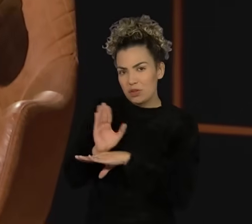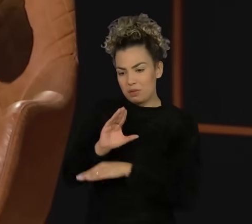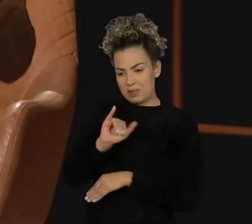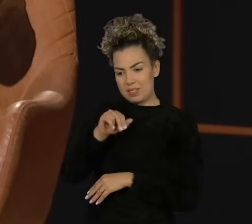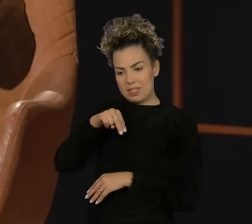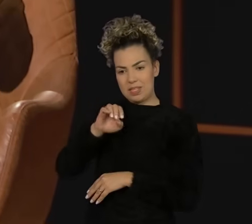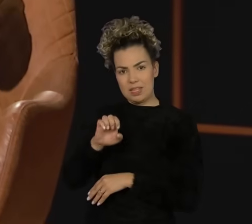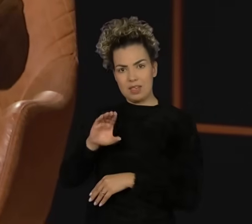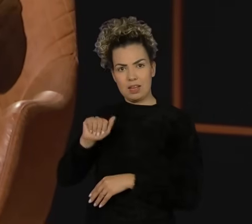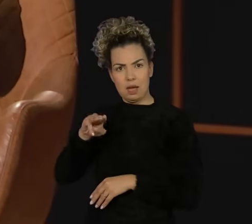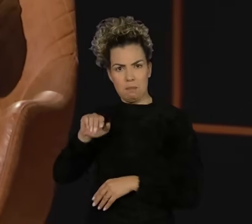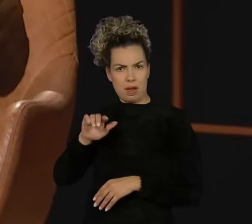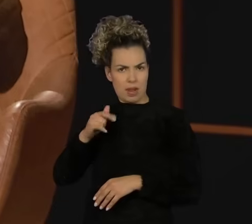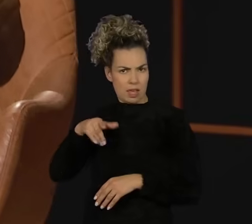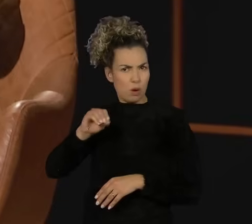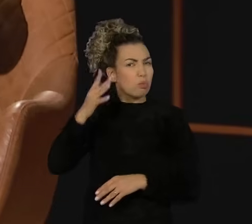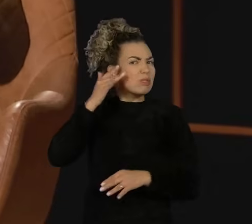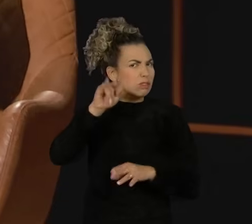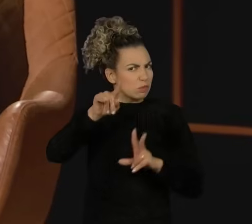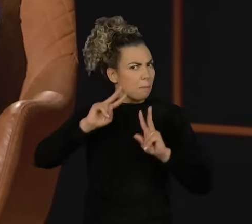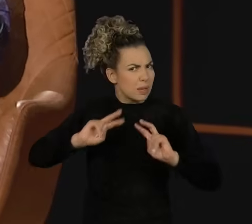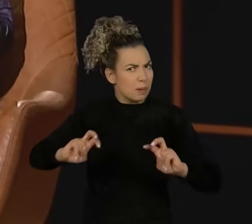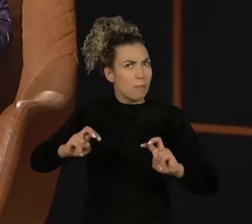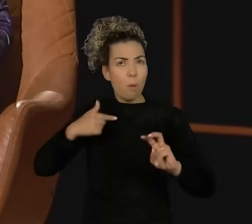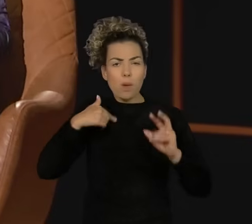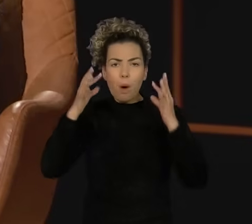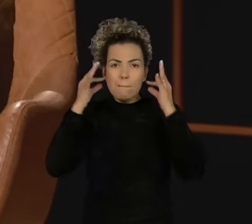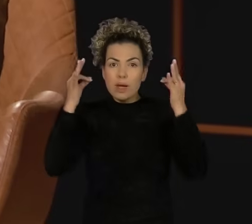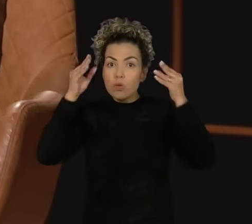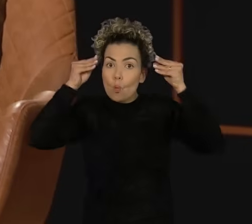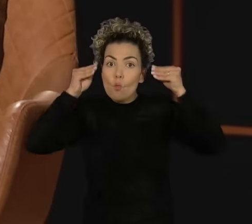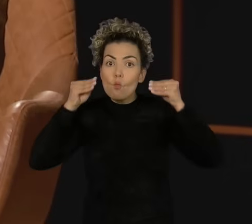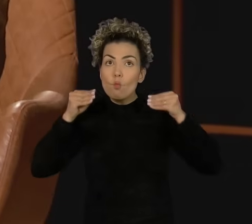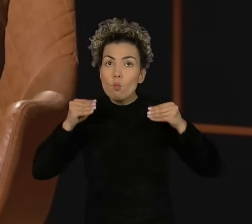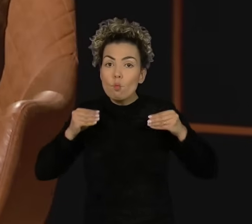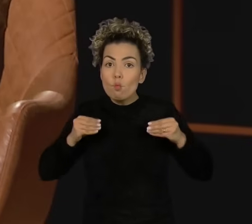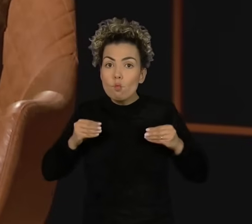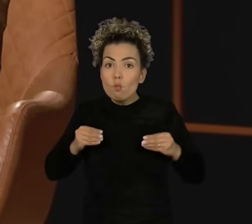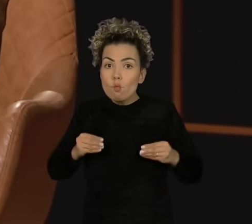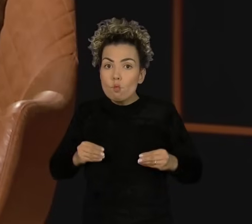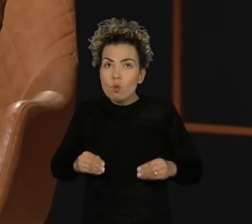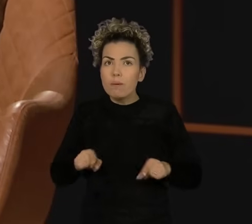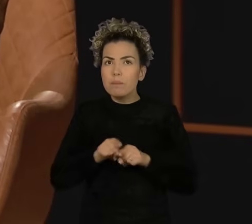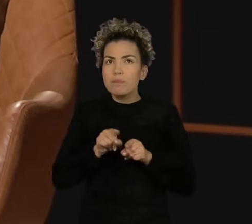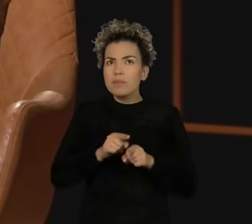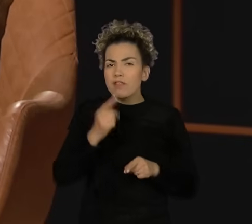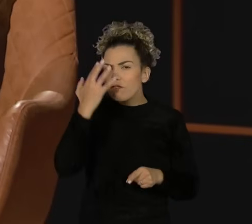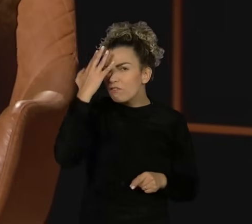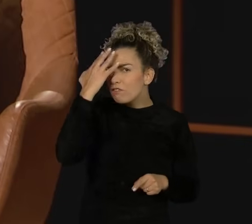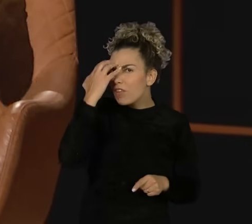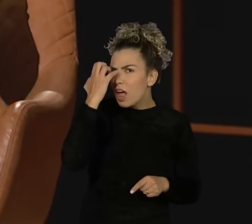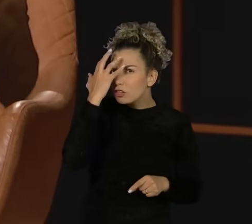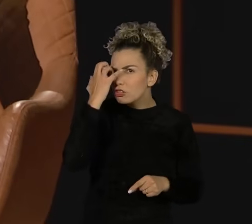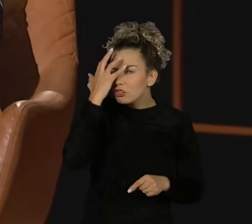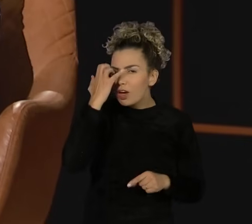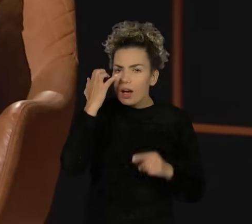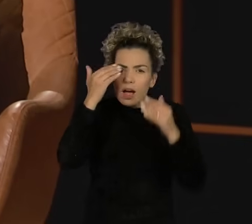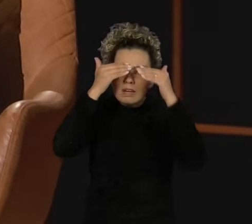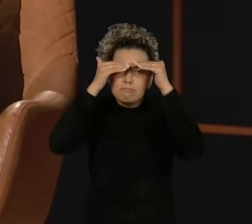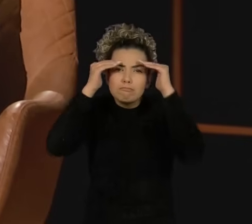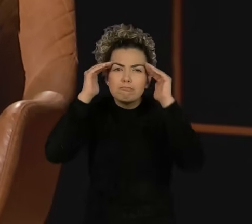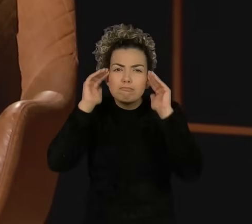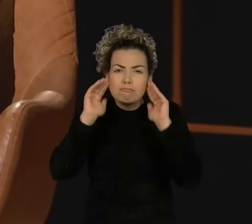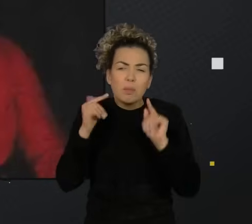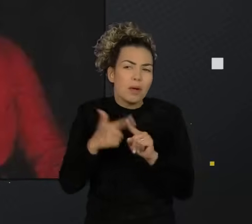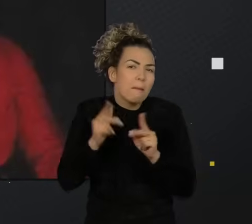vocês repararam que eu tô com um cabelo bem lisinho, uma franjinha, assim, que era uma referência meio